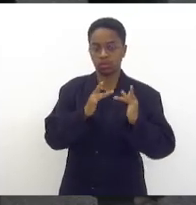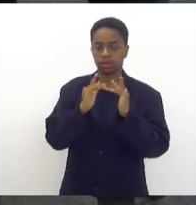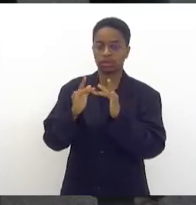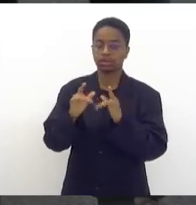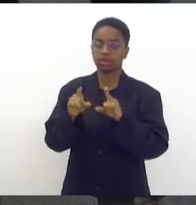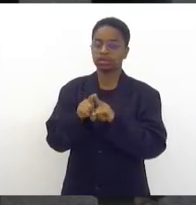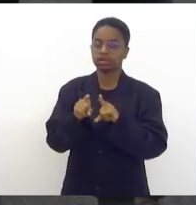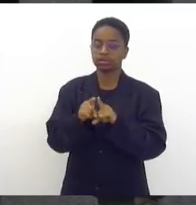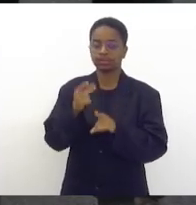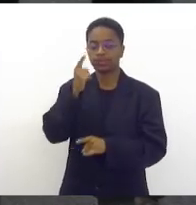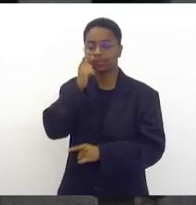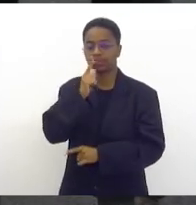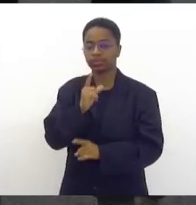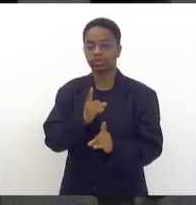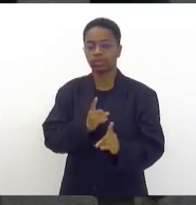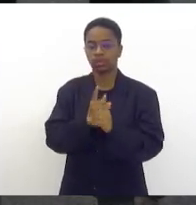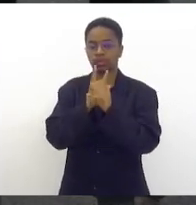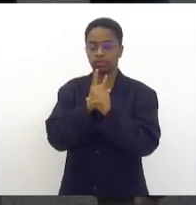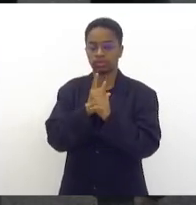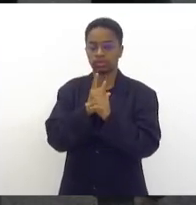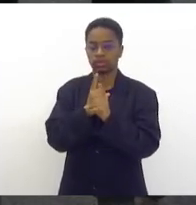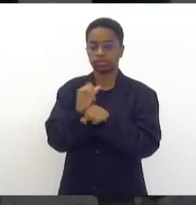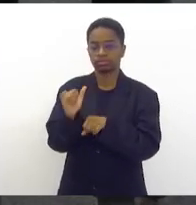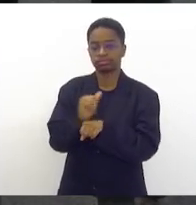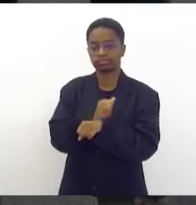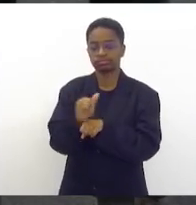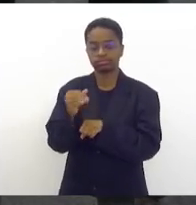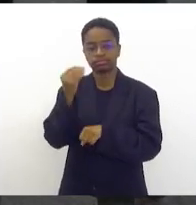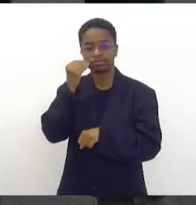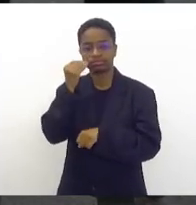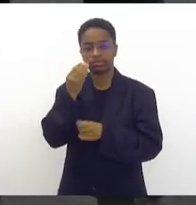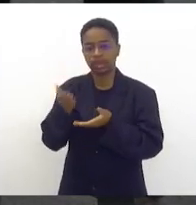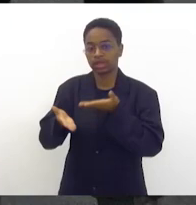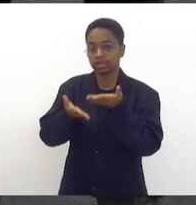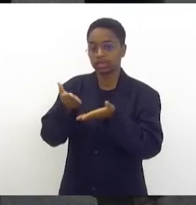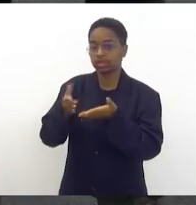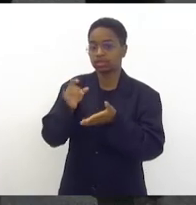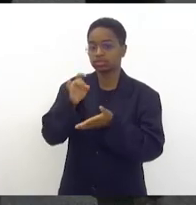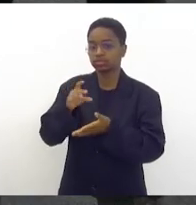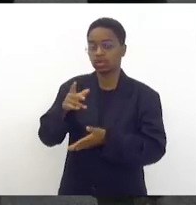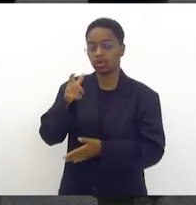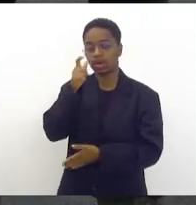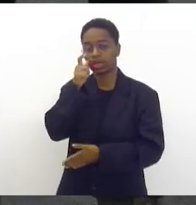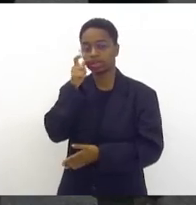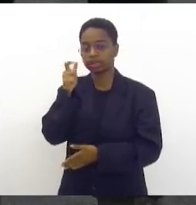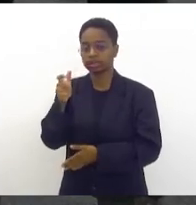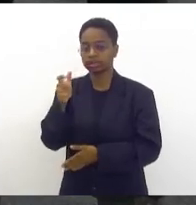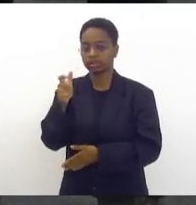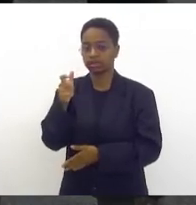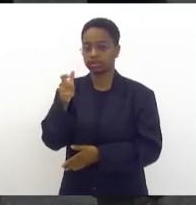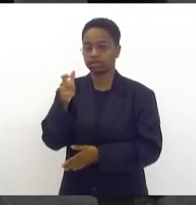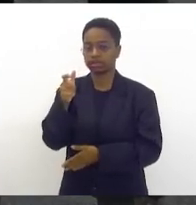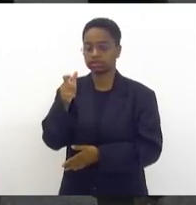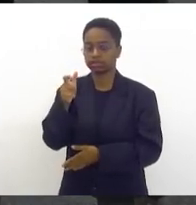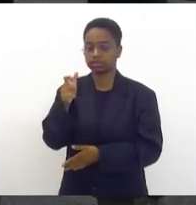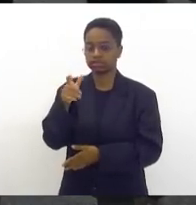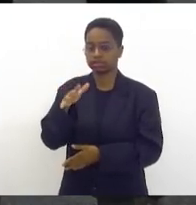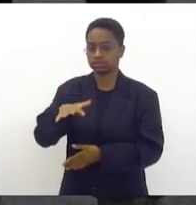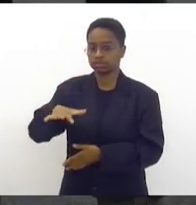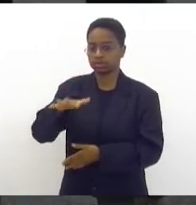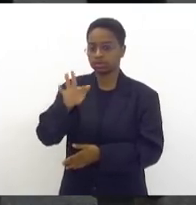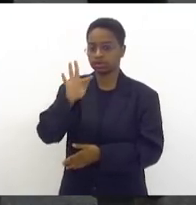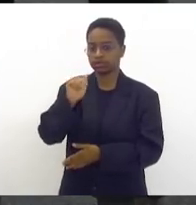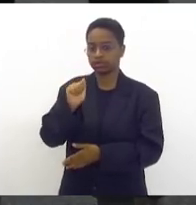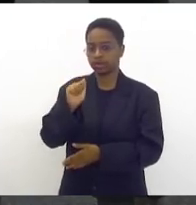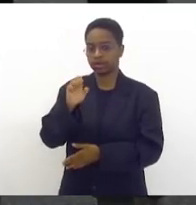e encontrar uma maneira que possa atender não só os interesses dessa importante